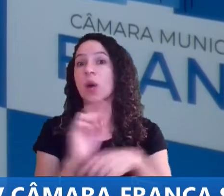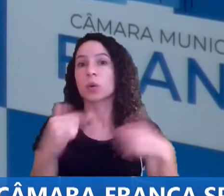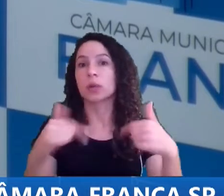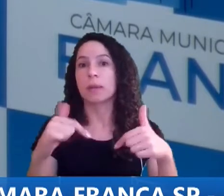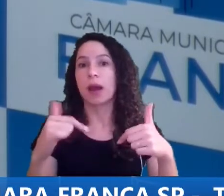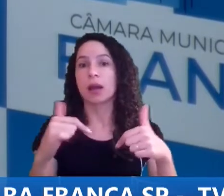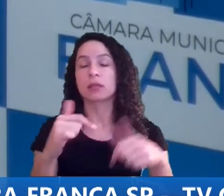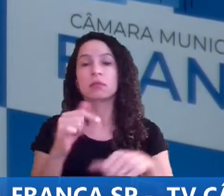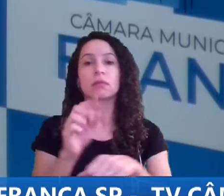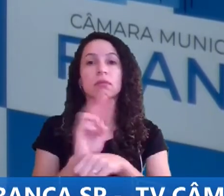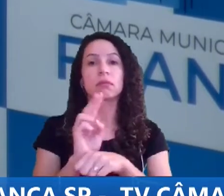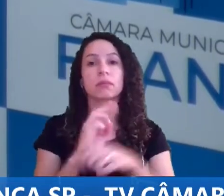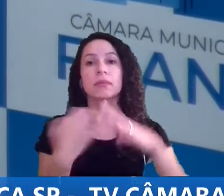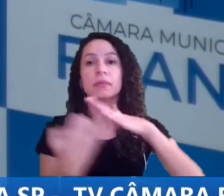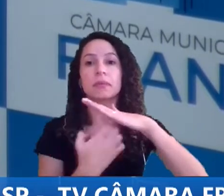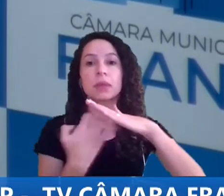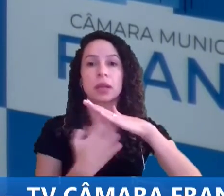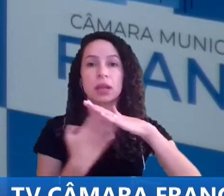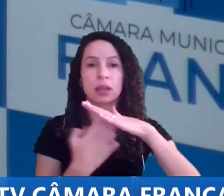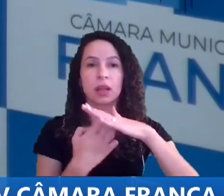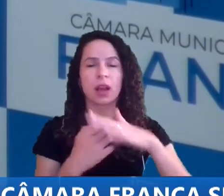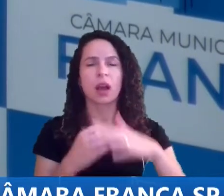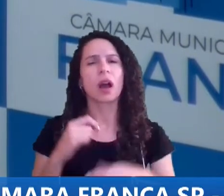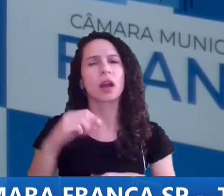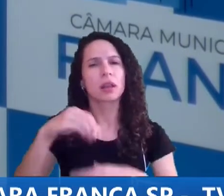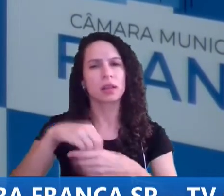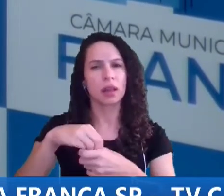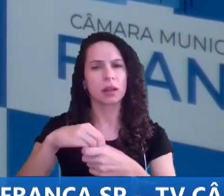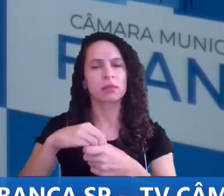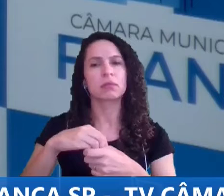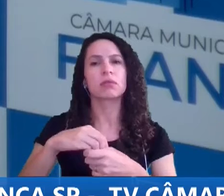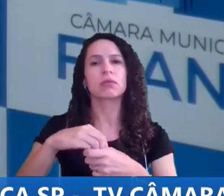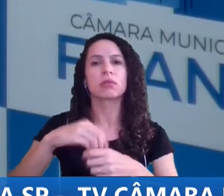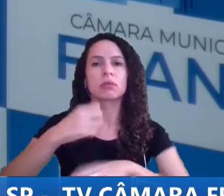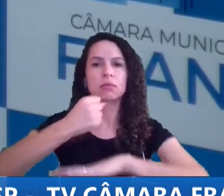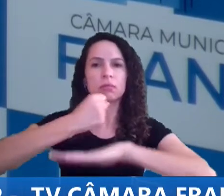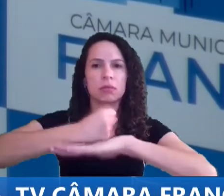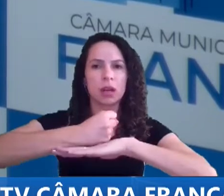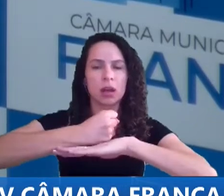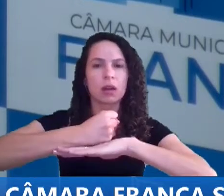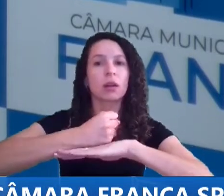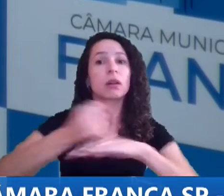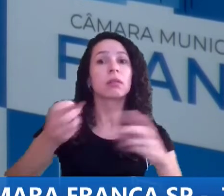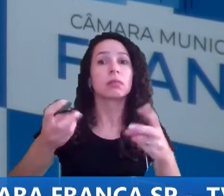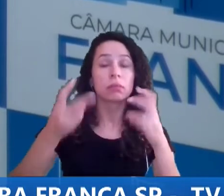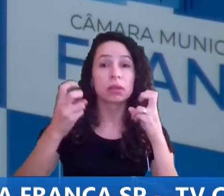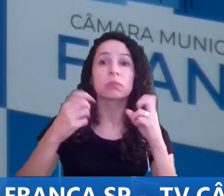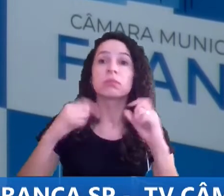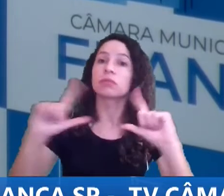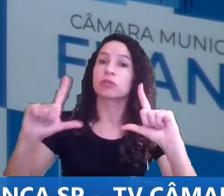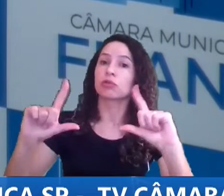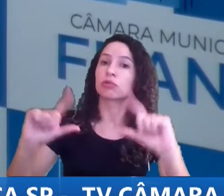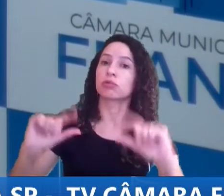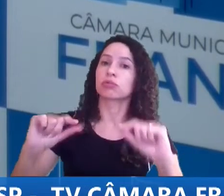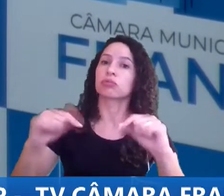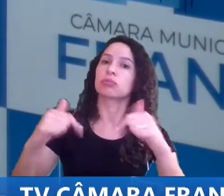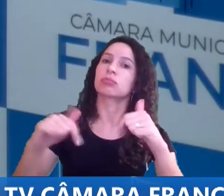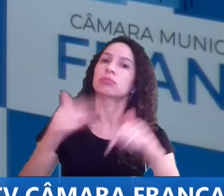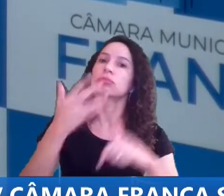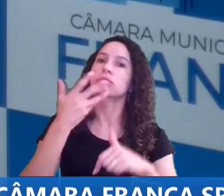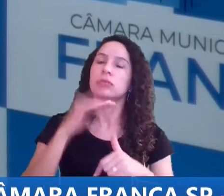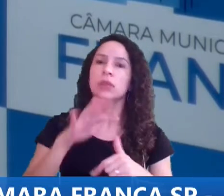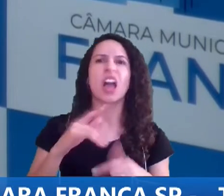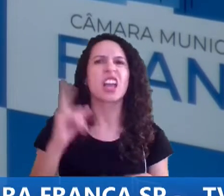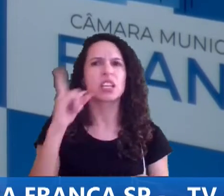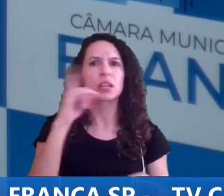nas empresas formais em Franca, a gente tem observado que houve sim uma redução do trabalho infantil. Dificilmente a gente chega